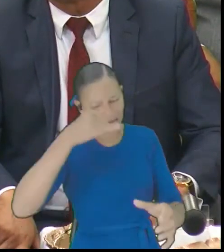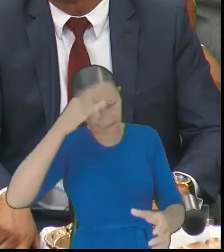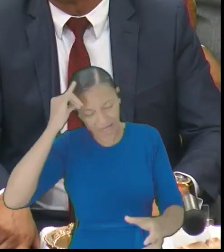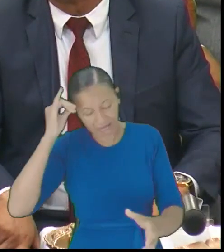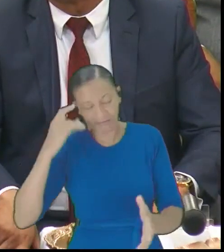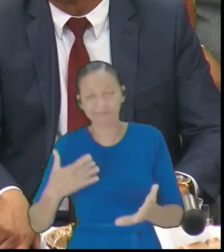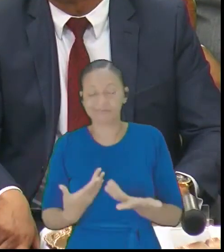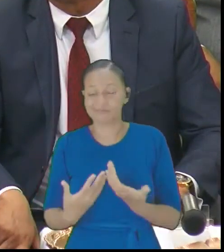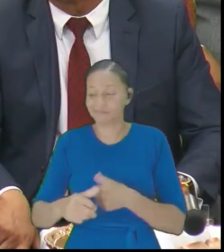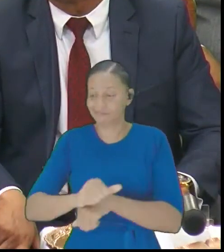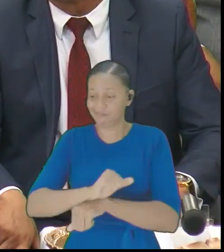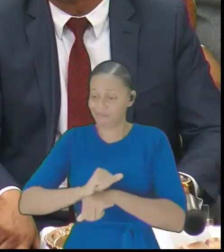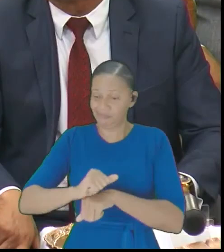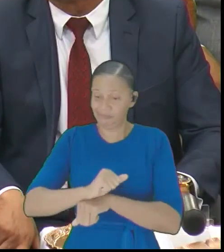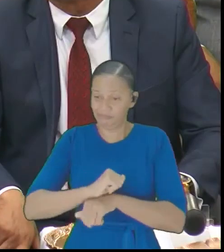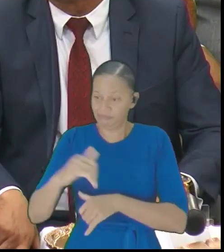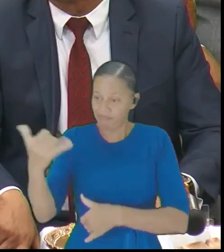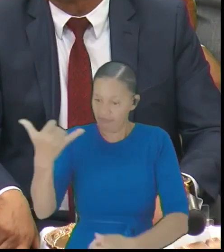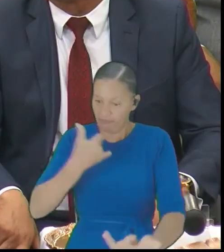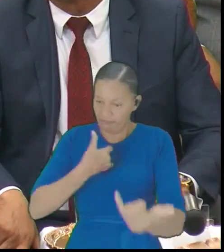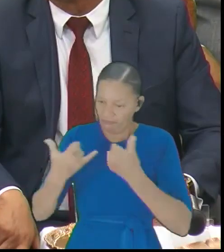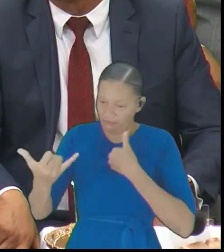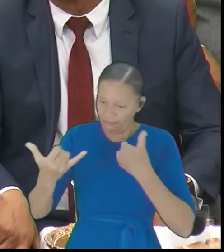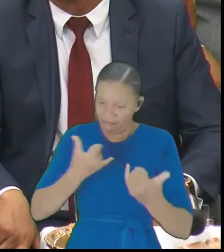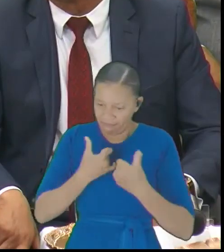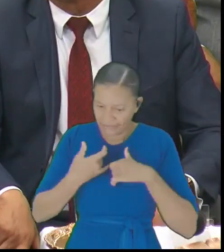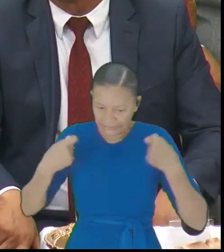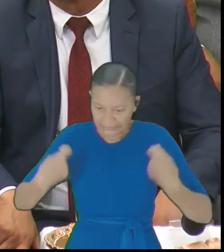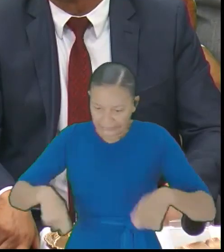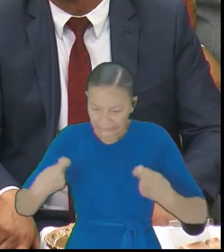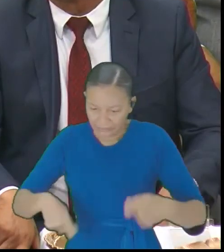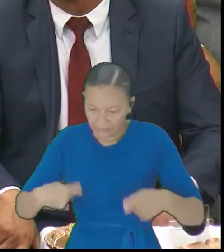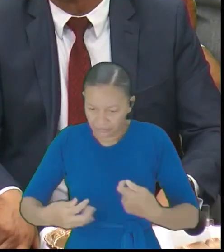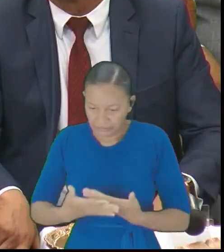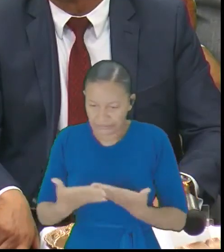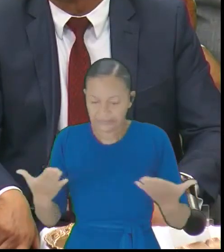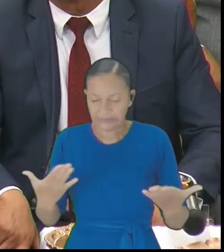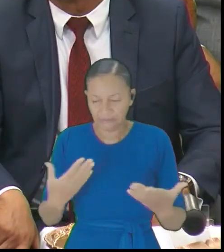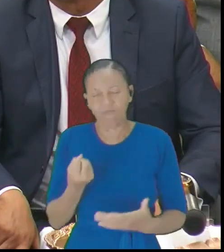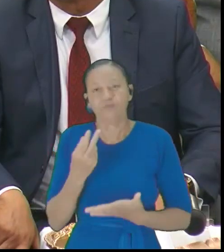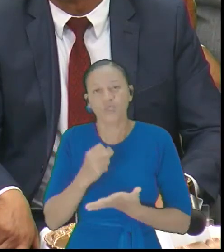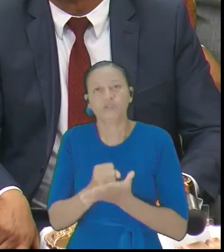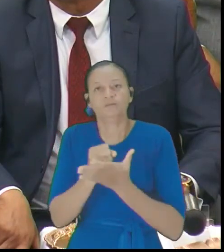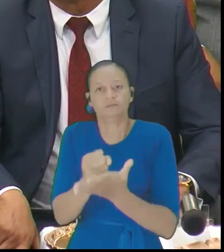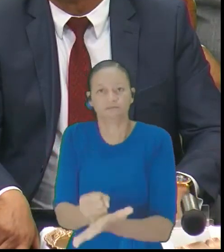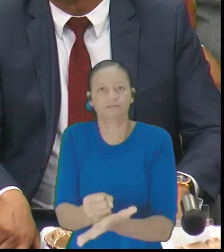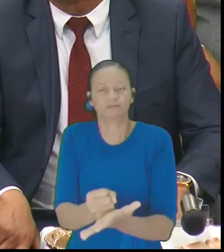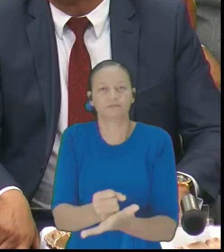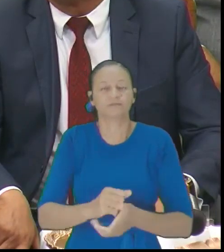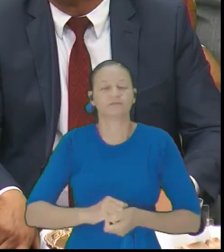quando Abraão ouviu que ele estava necessitado, vou ajudá-lo.